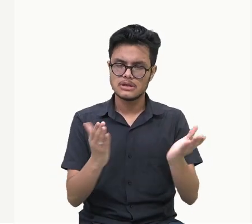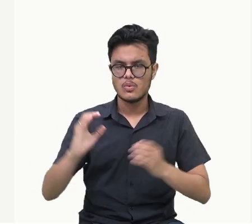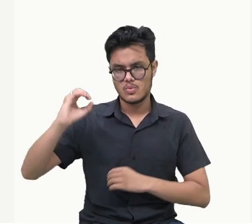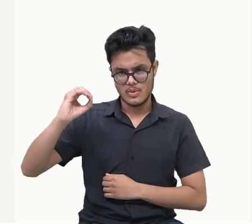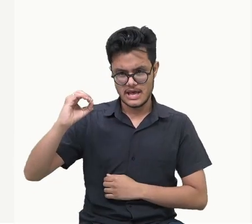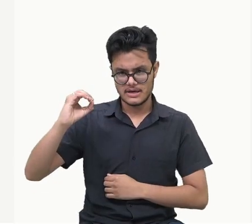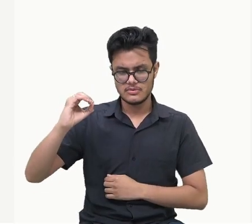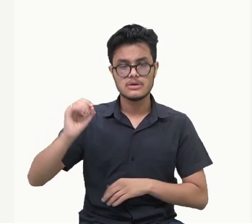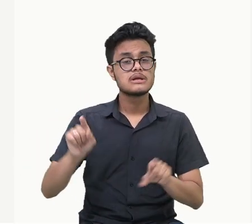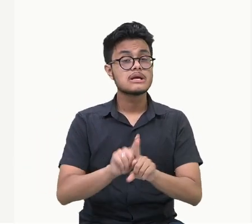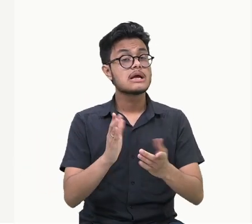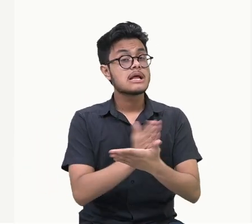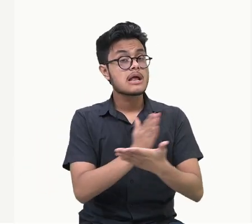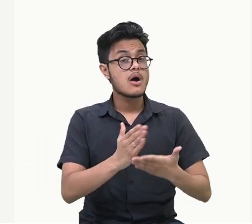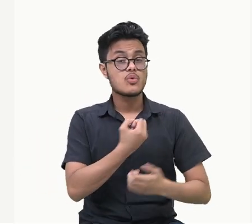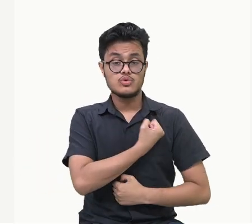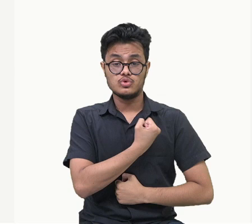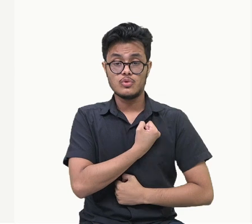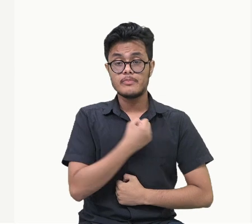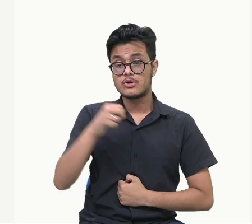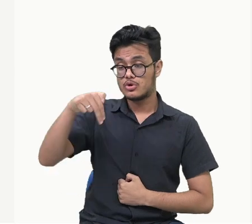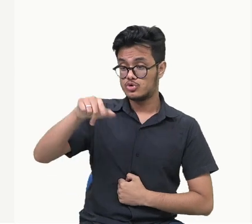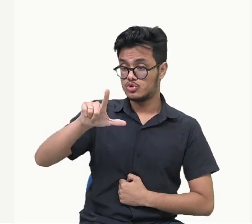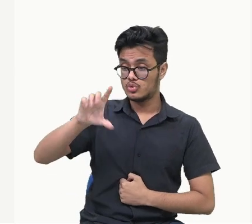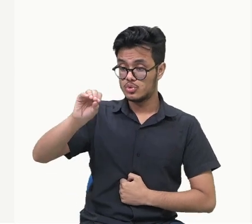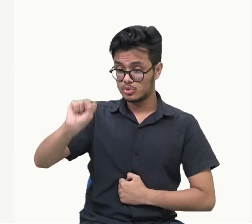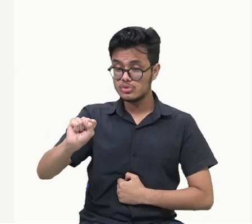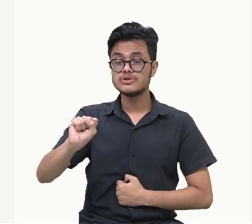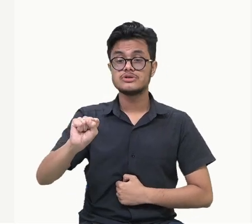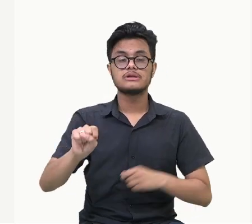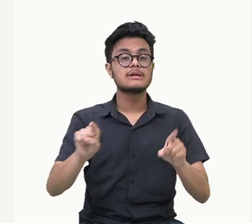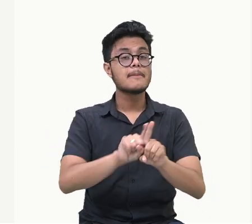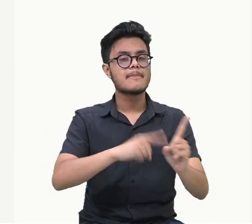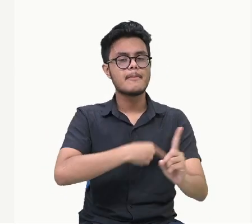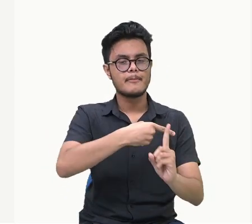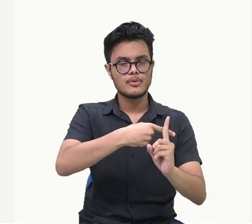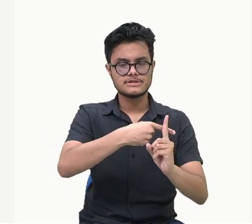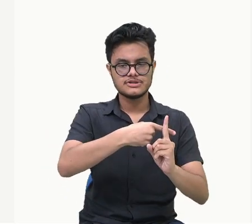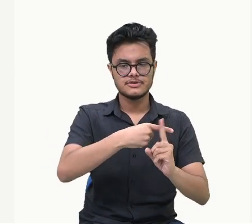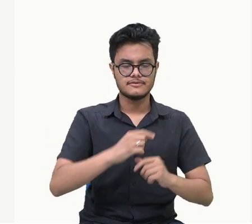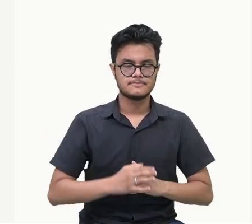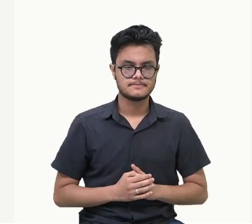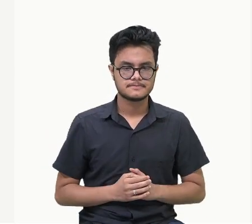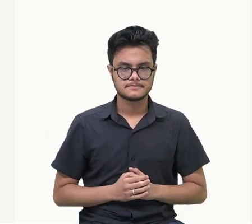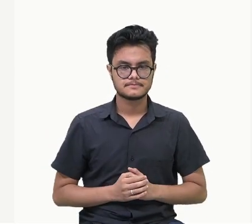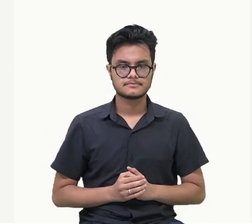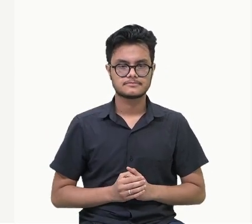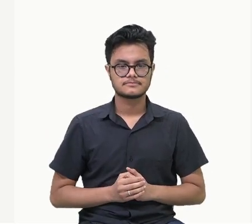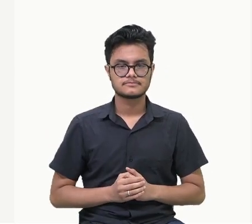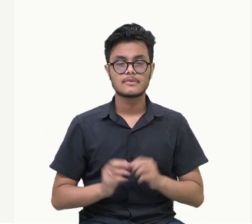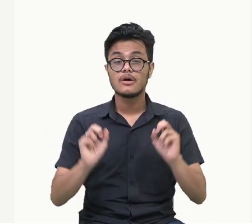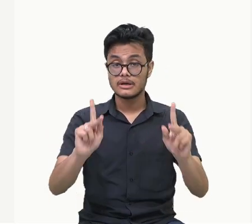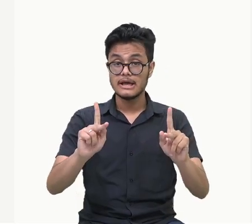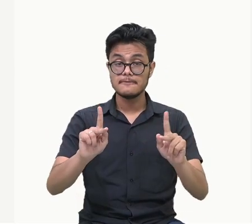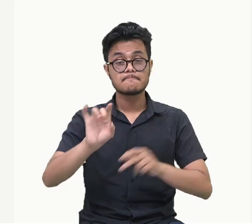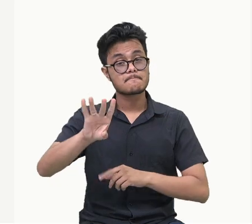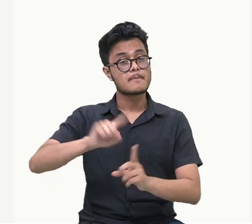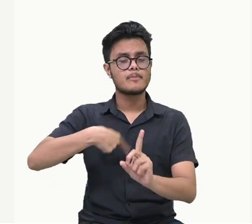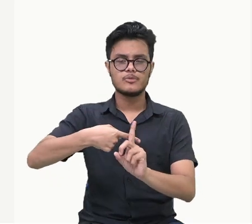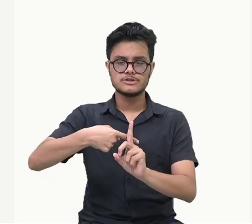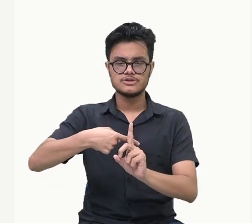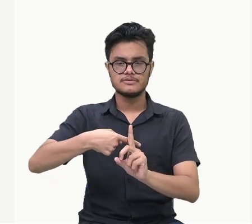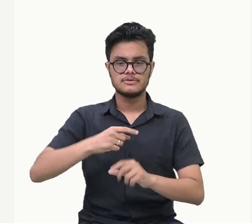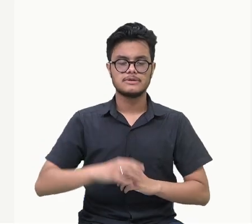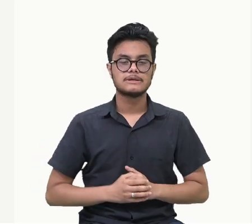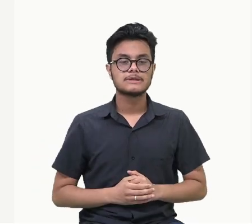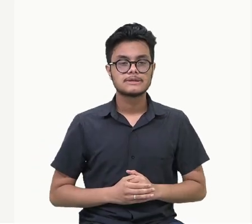do zero, né, que a gente não vai ter, nós também só teremos os reais aqui, ó, positivo, ok?